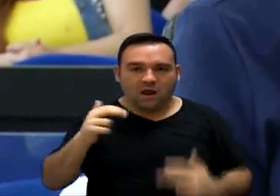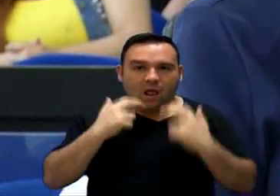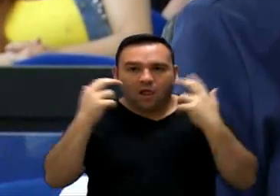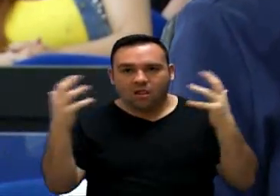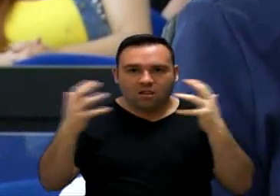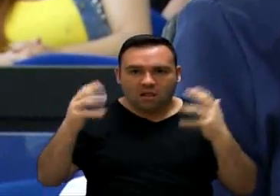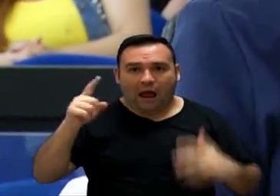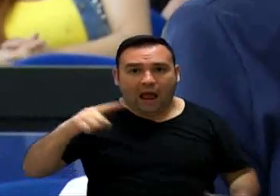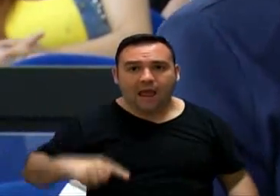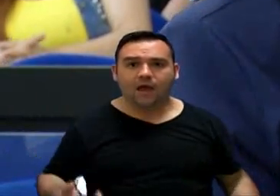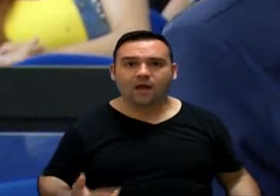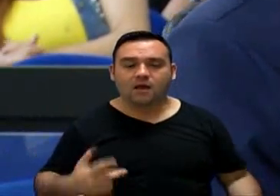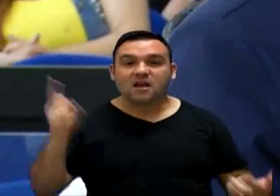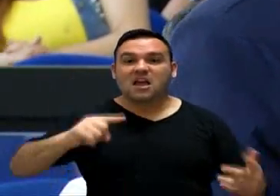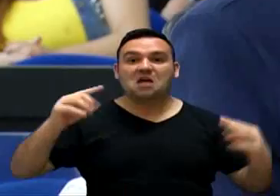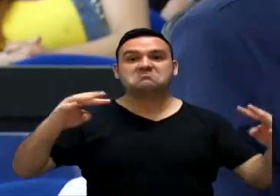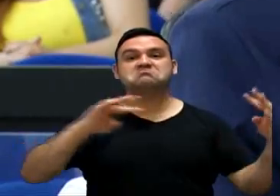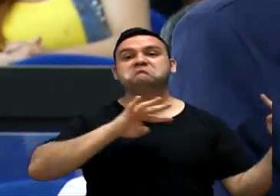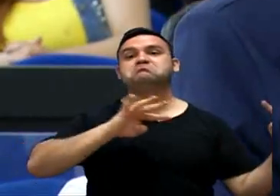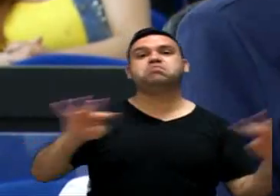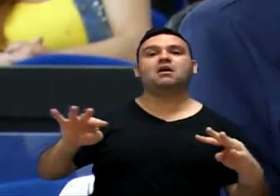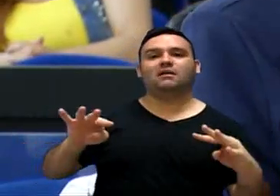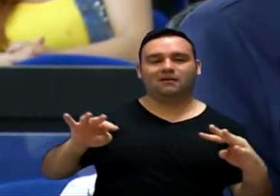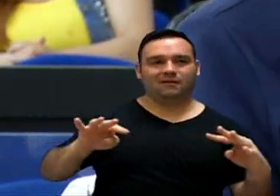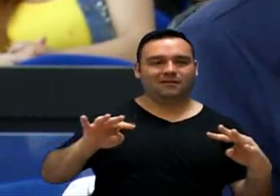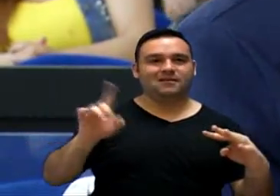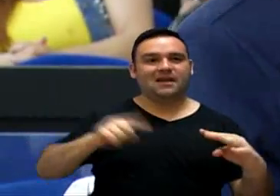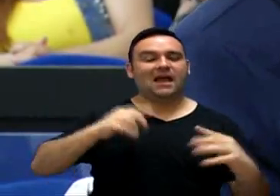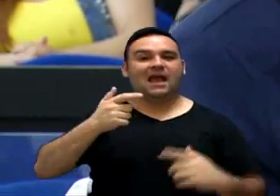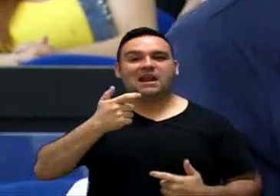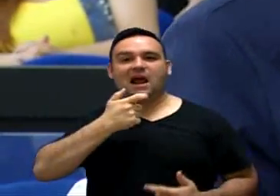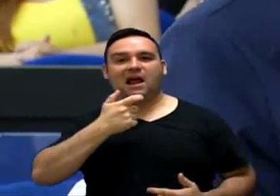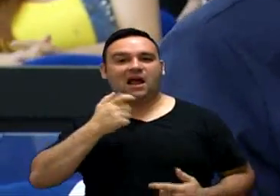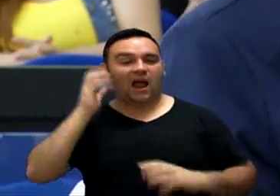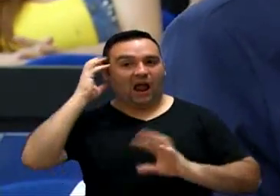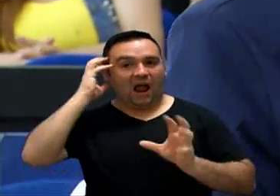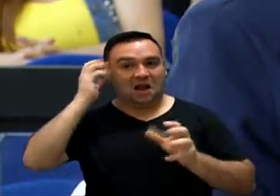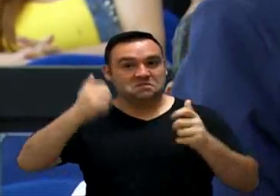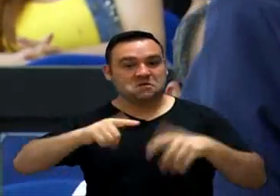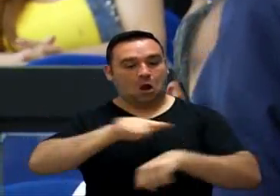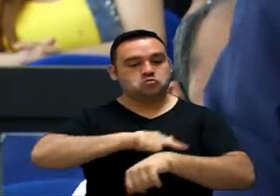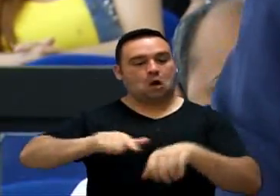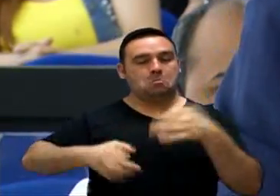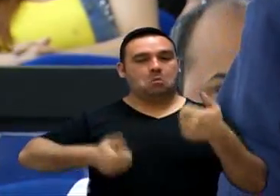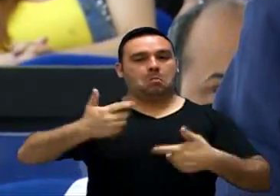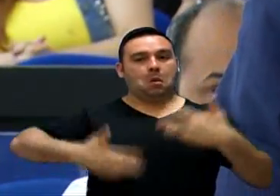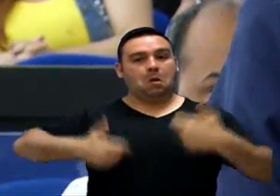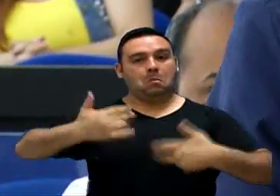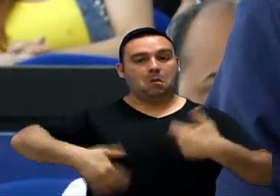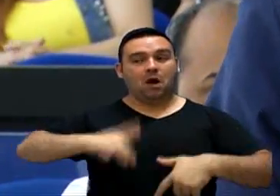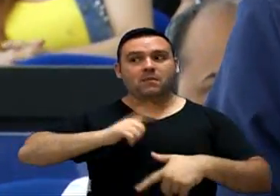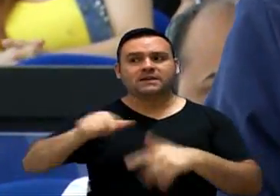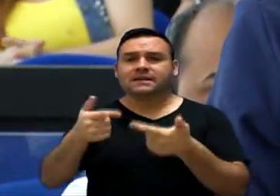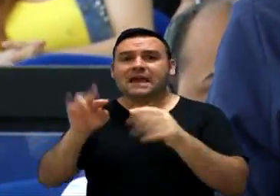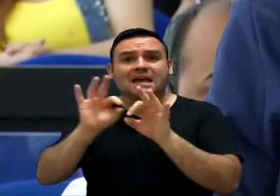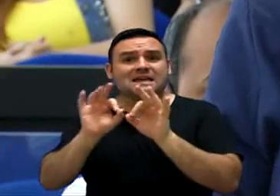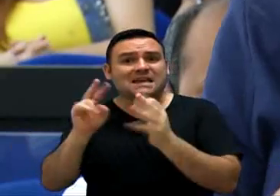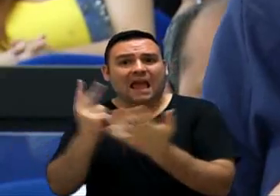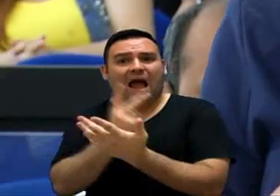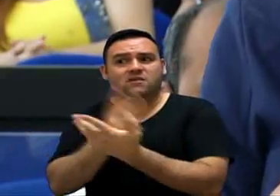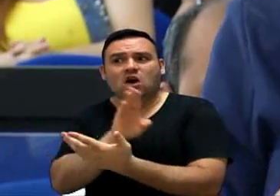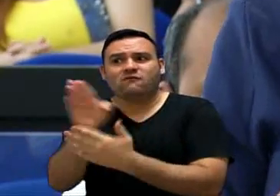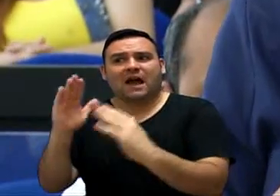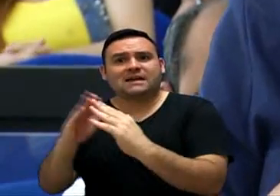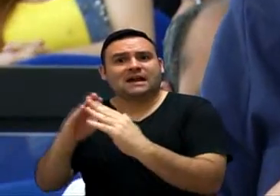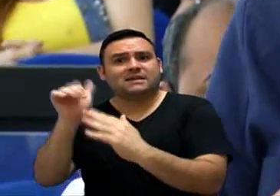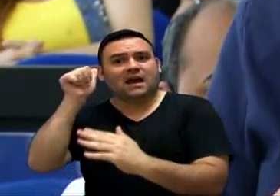isto? É para aparecer na rádio falando como uma pessoa educada quando foi fazer uma coisa completamente irregular na